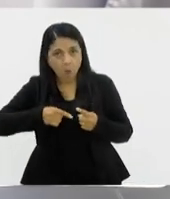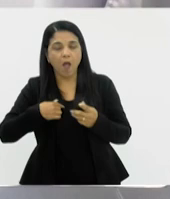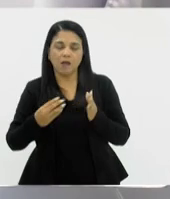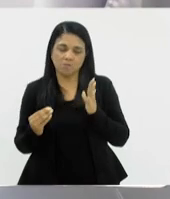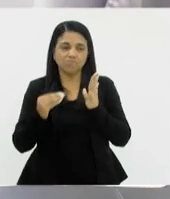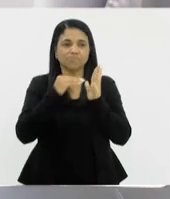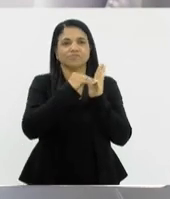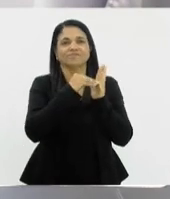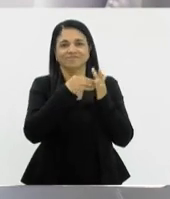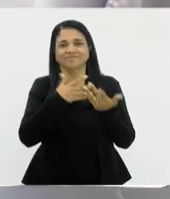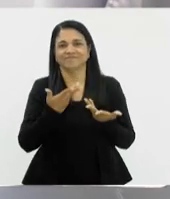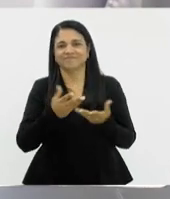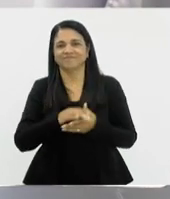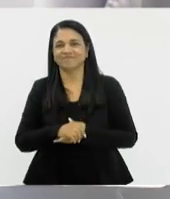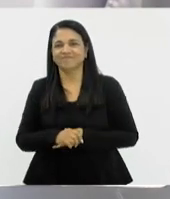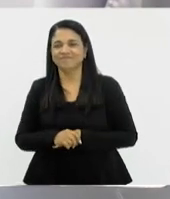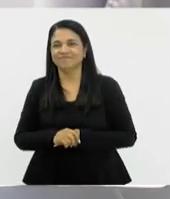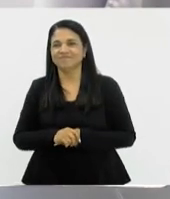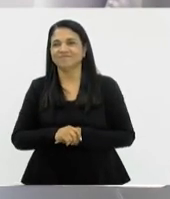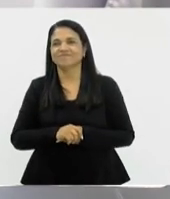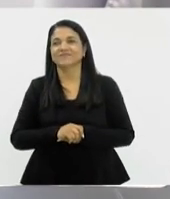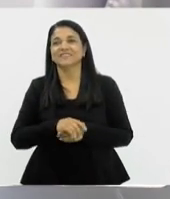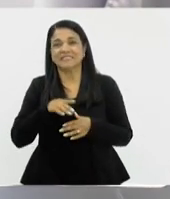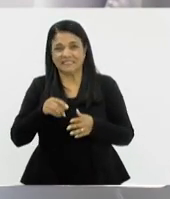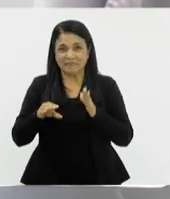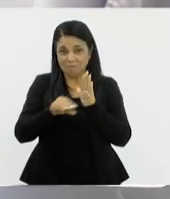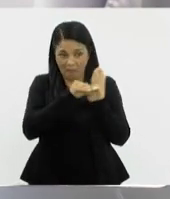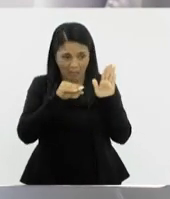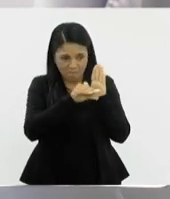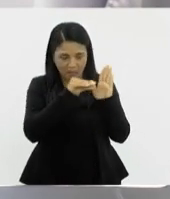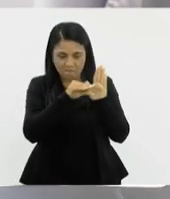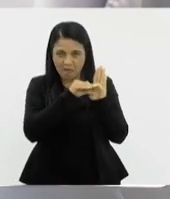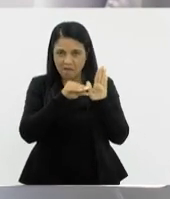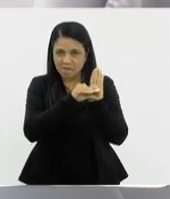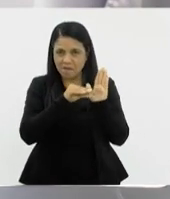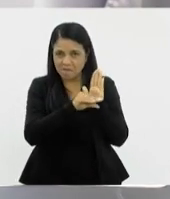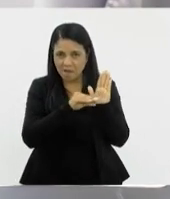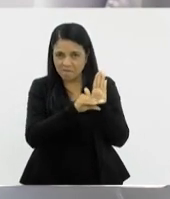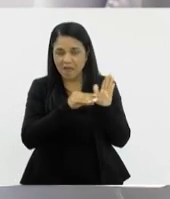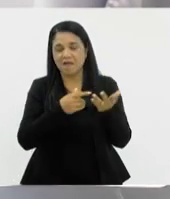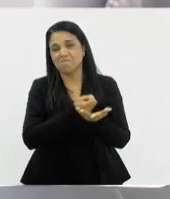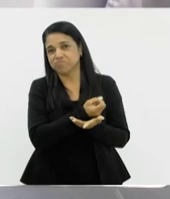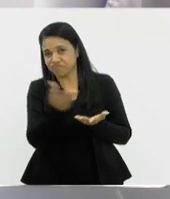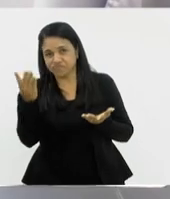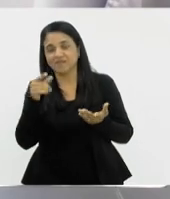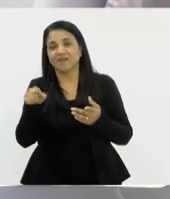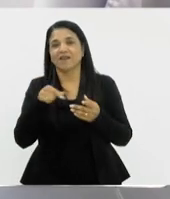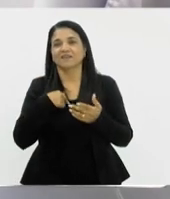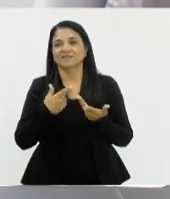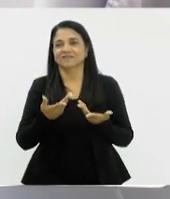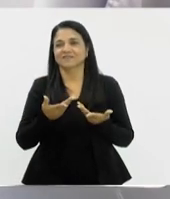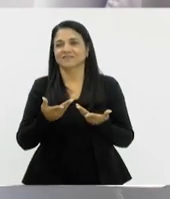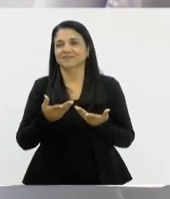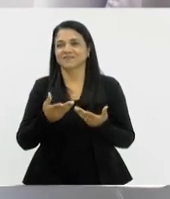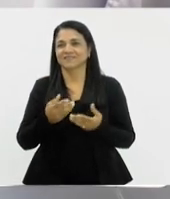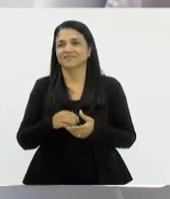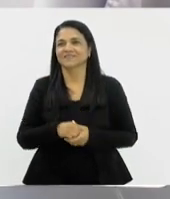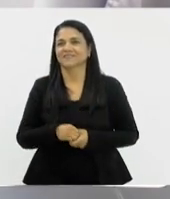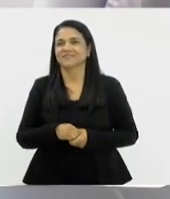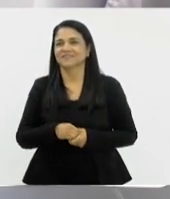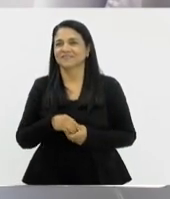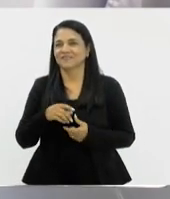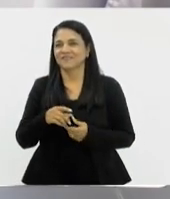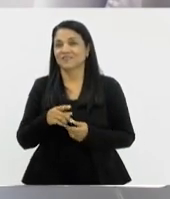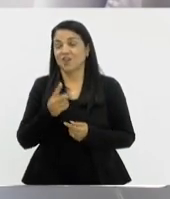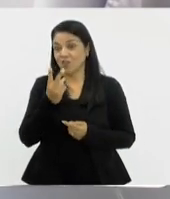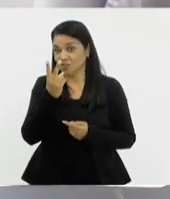de novo. É mais estratégico. Ou então se tupirem de emenda o seu projeto. Eu não tinha pensado nisso, mas já que Vossa Excelência está dizendo... Ele apresenta